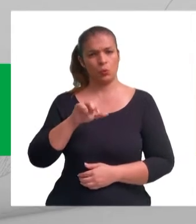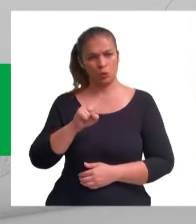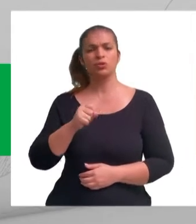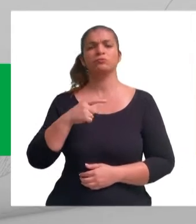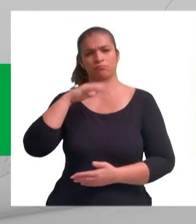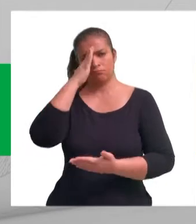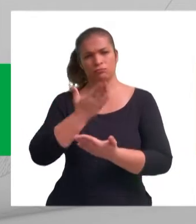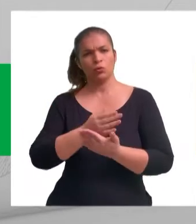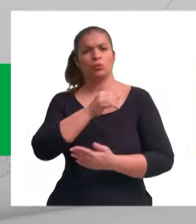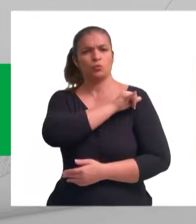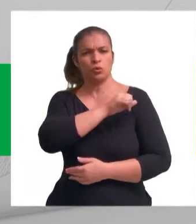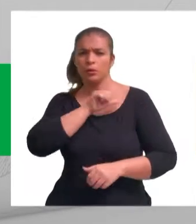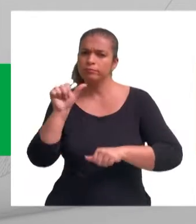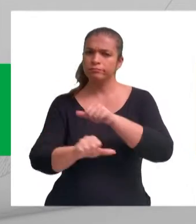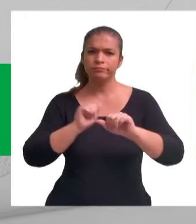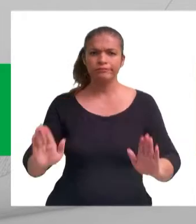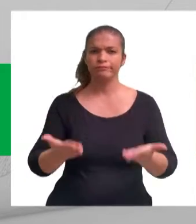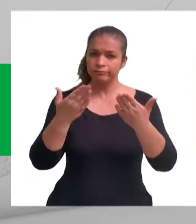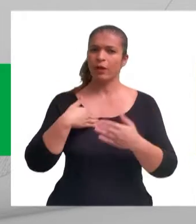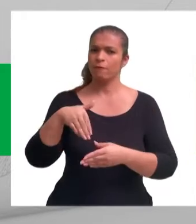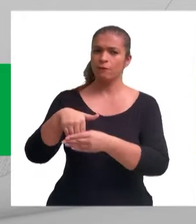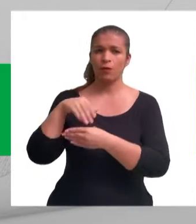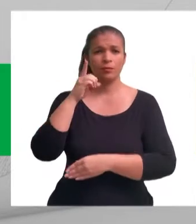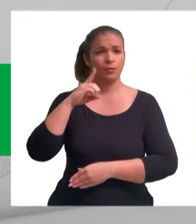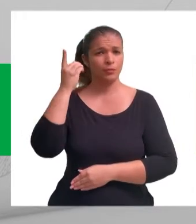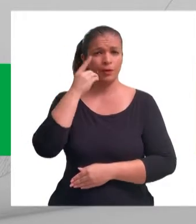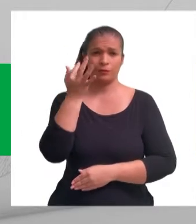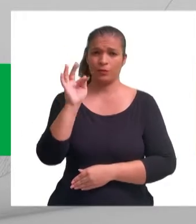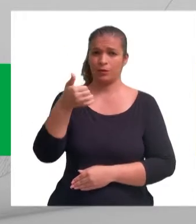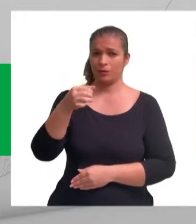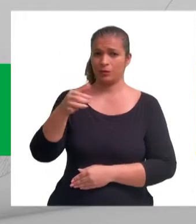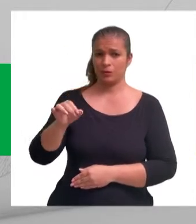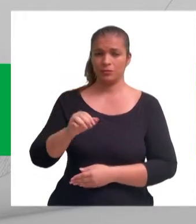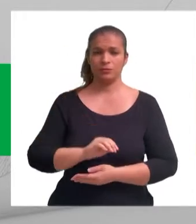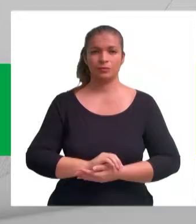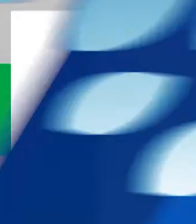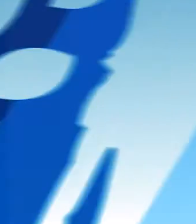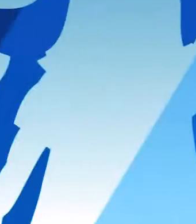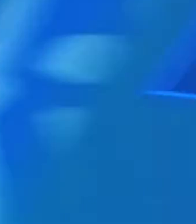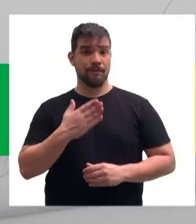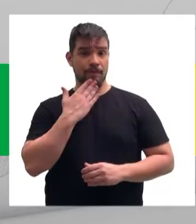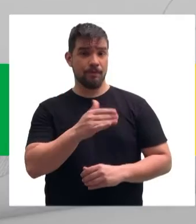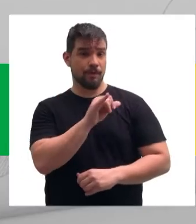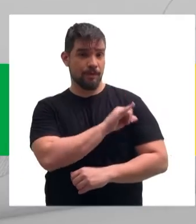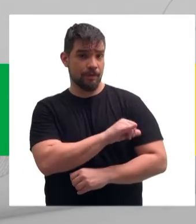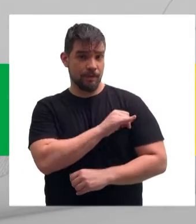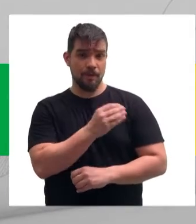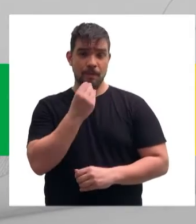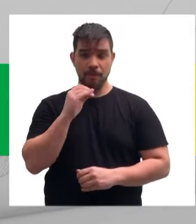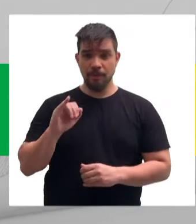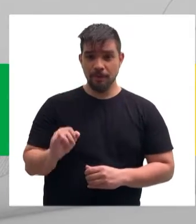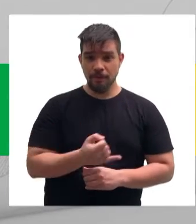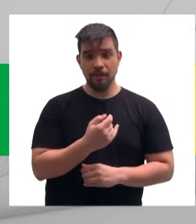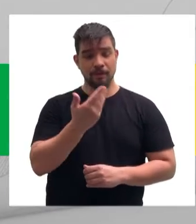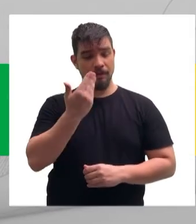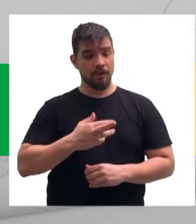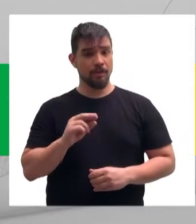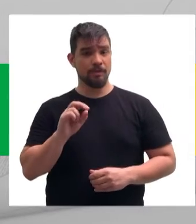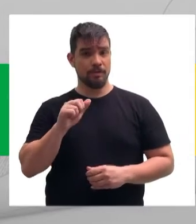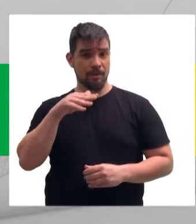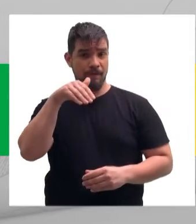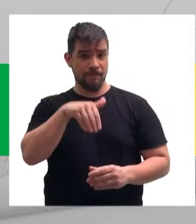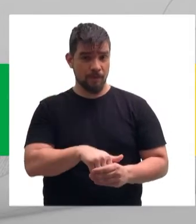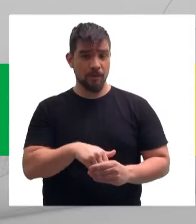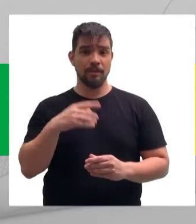Sou Luiz Carlos Gomes, acredito no Rio e na sua reconstrução. Vote deputado federal 1010. Por um Rio de mais oportunidades, sou